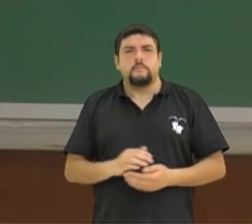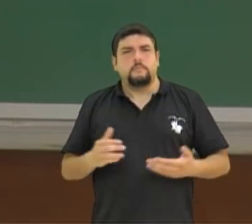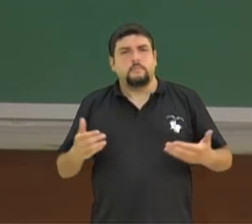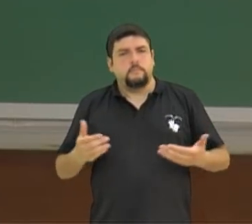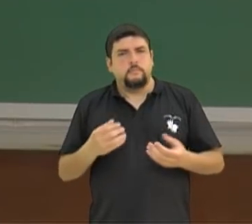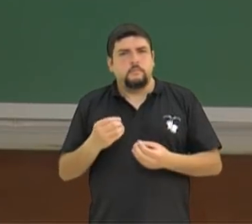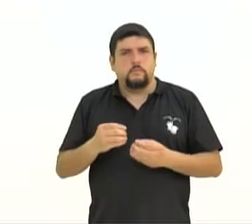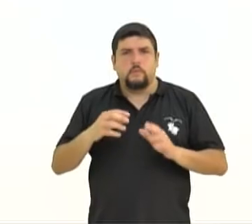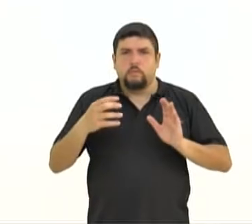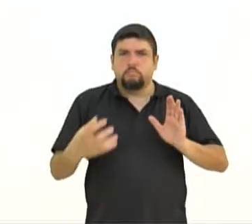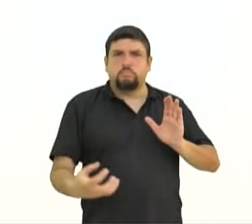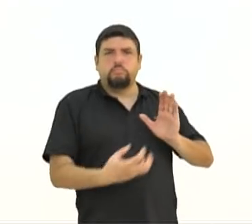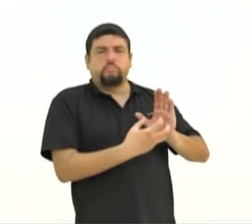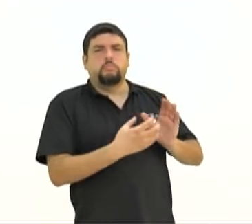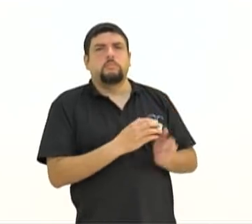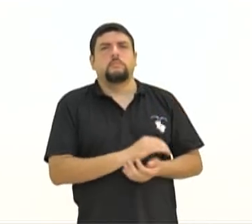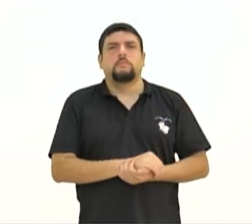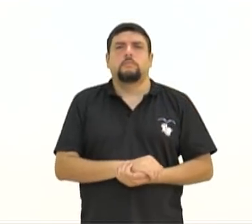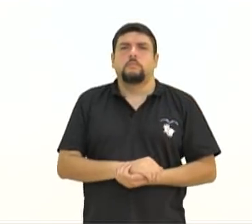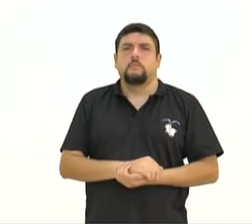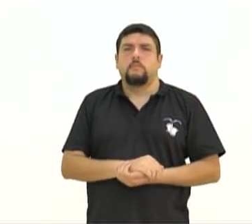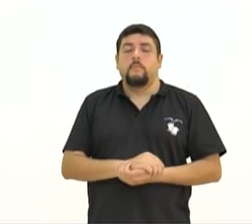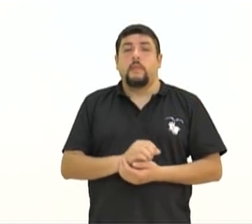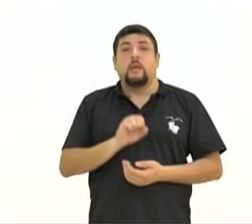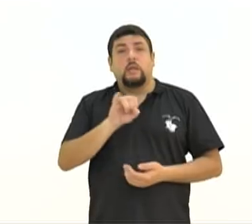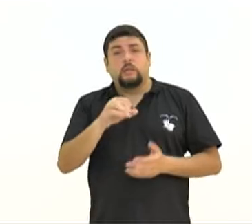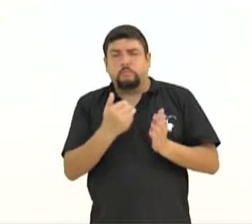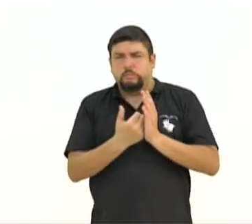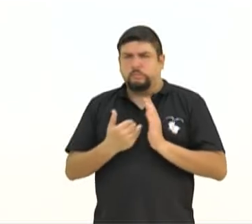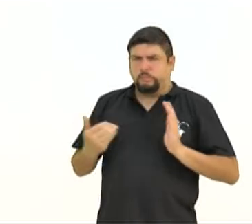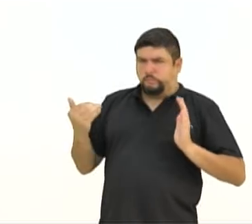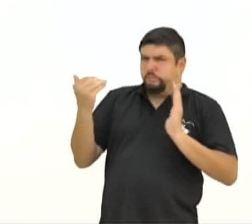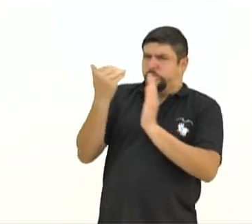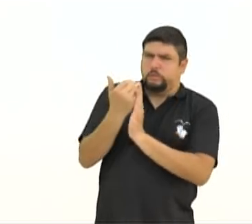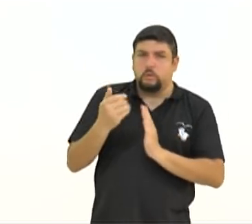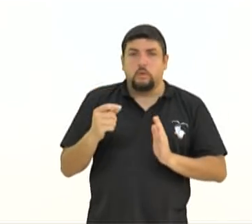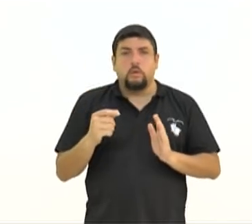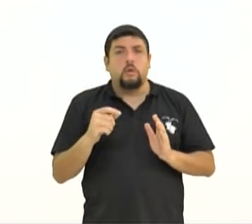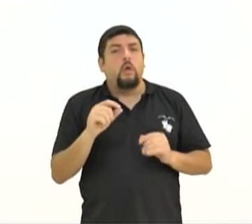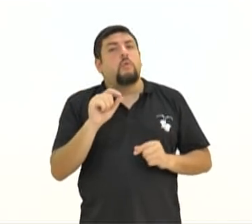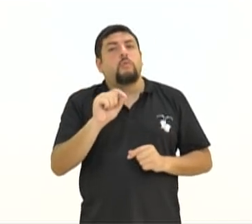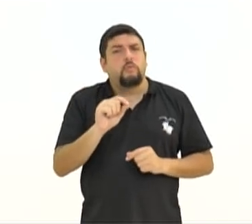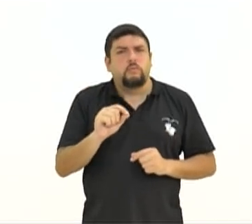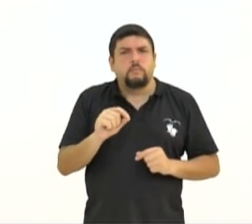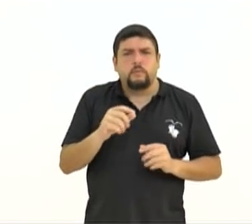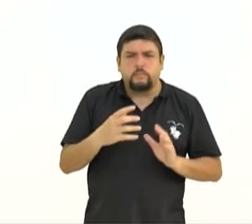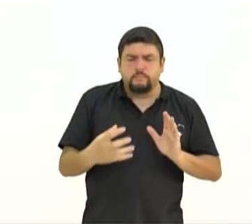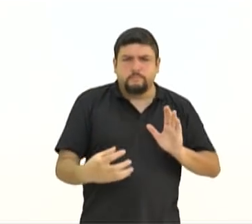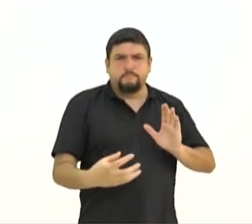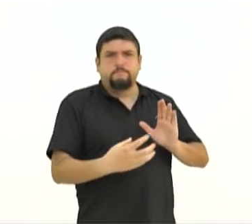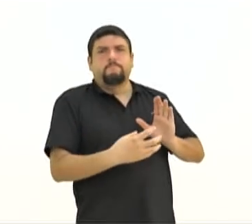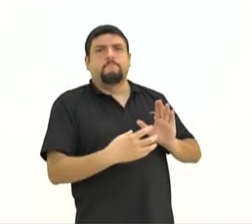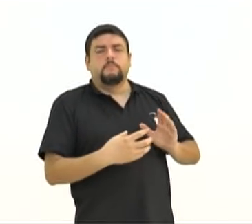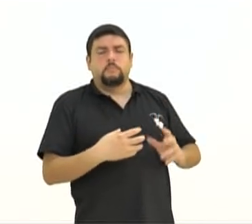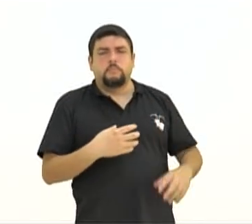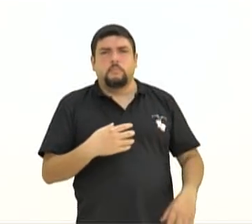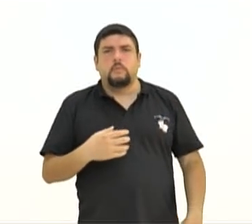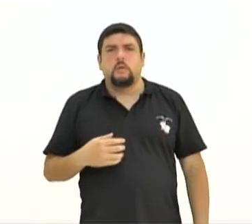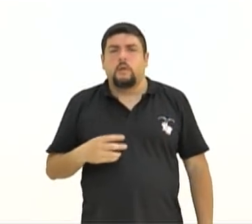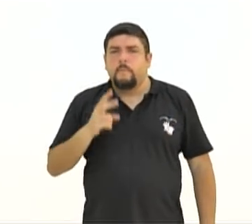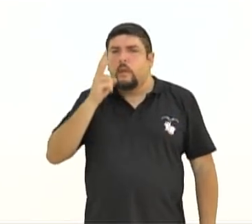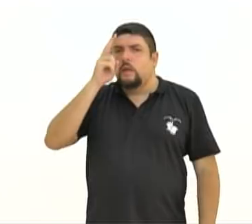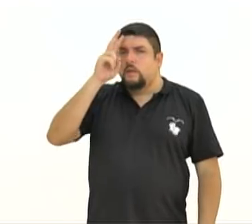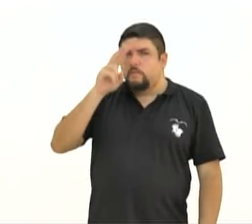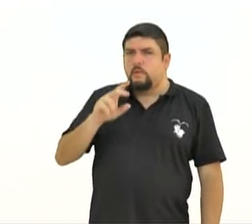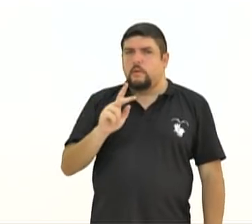agora a hipérbole. Então, quando uma ideia é exagerada para dar a noção de intensidade, né? Lembrem-se de que o